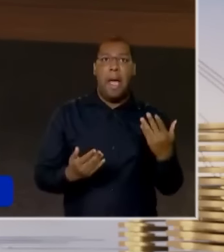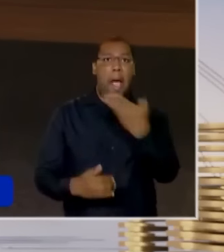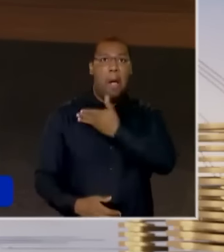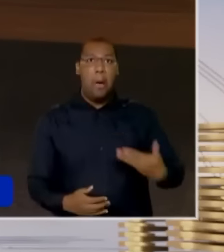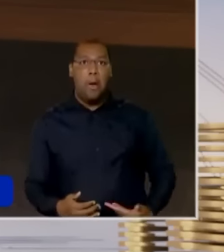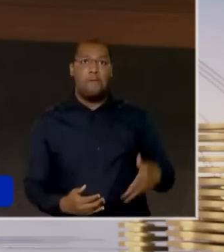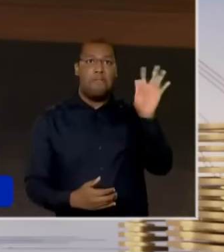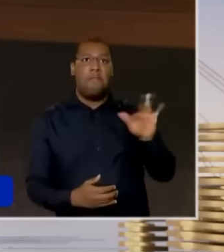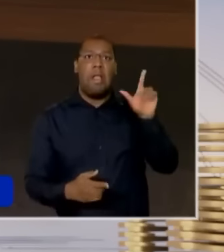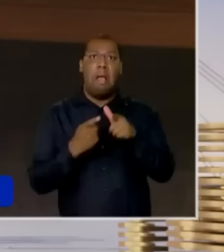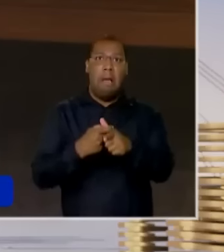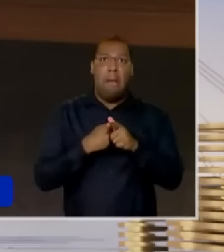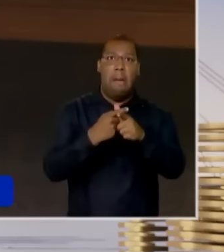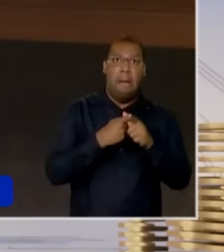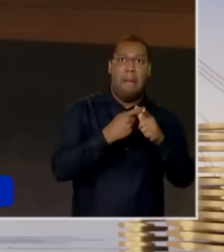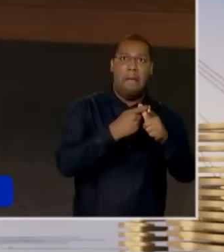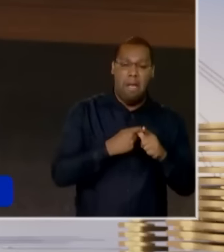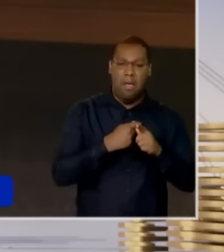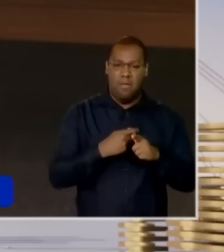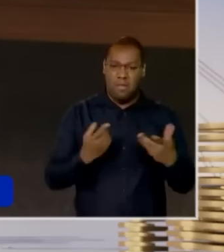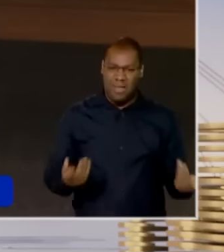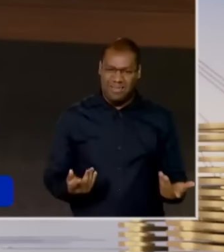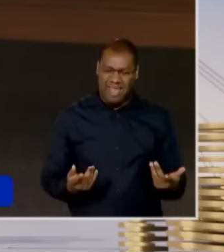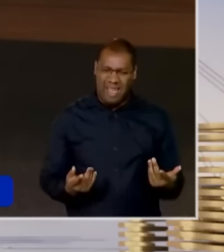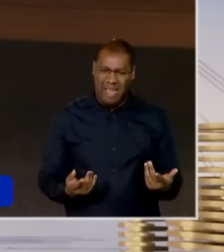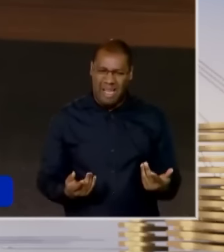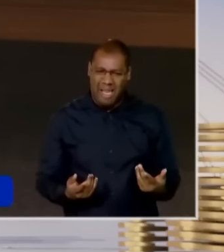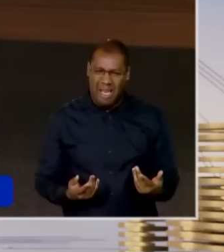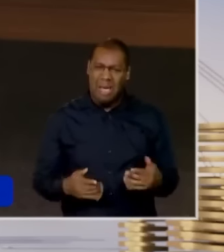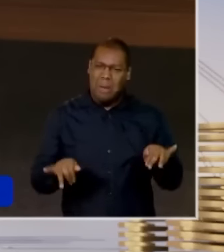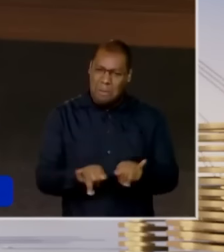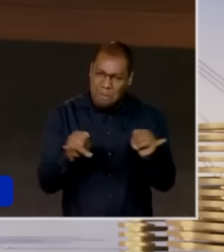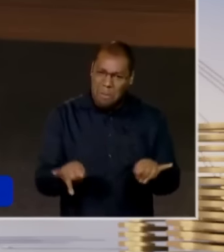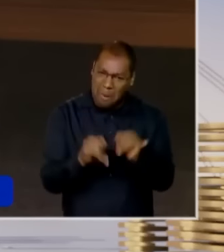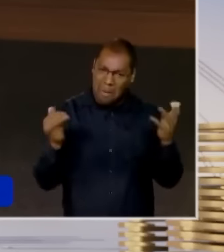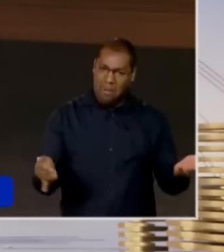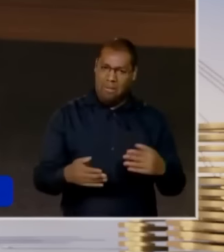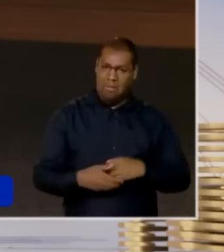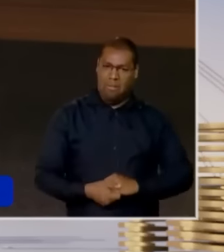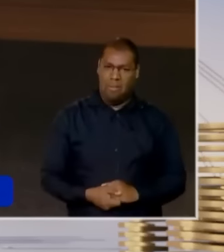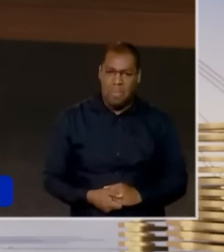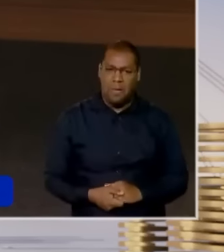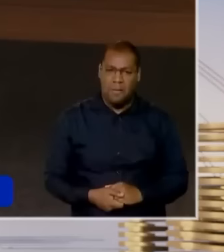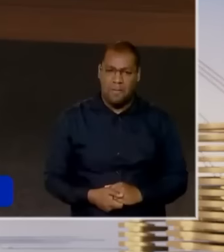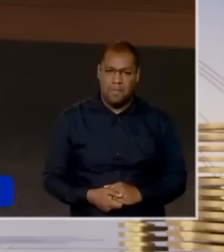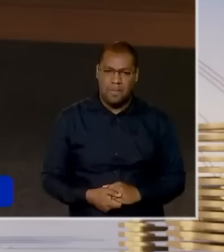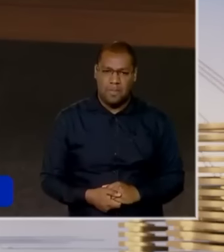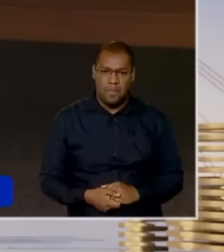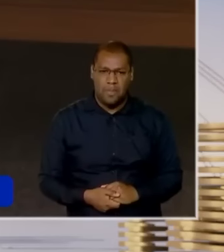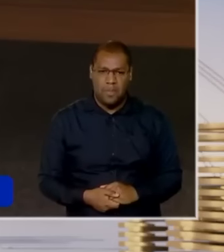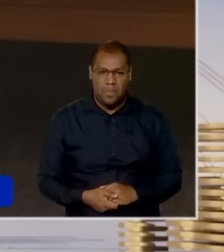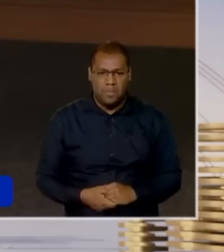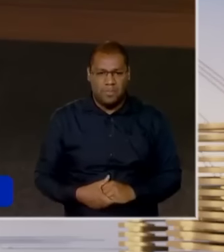isso traz riqueza para o país. Se houve um endividamento para pagar salários, para gastar gastos normais